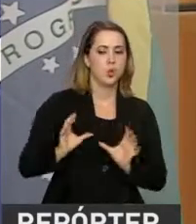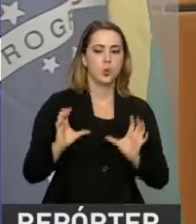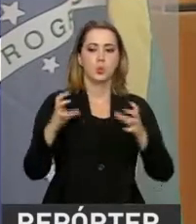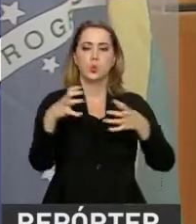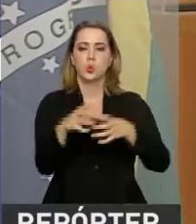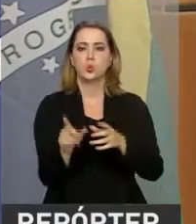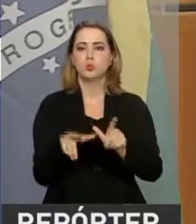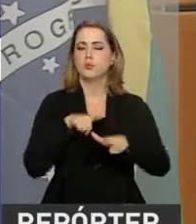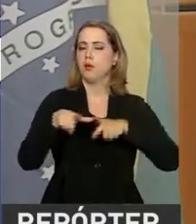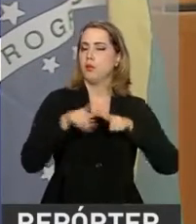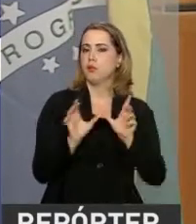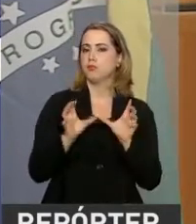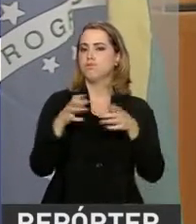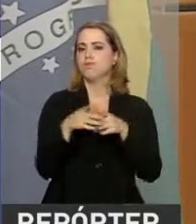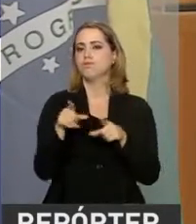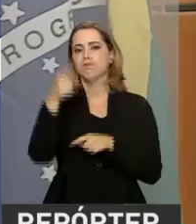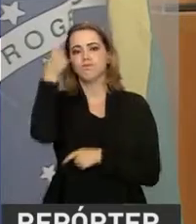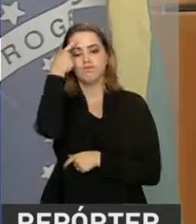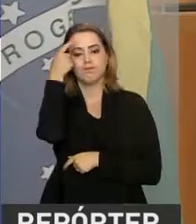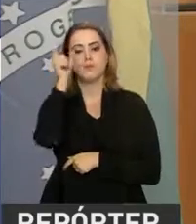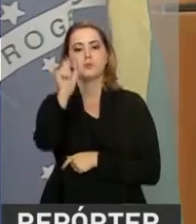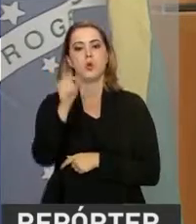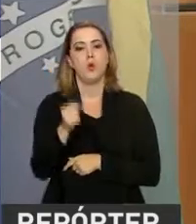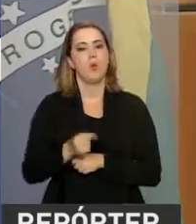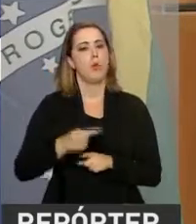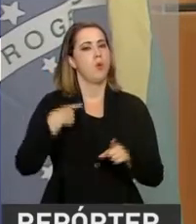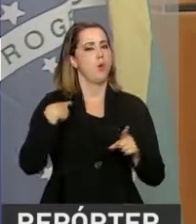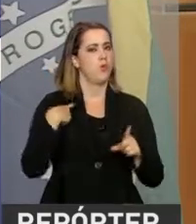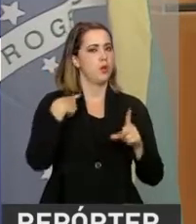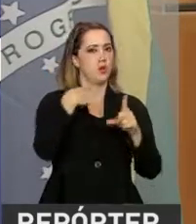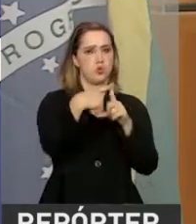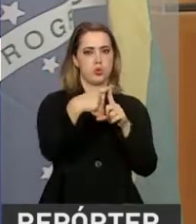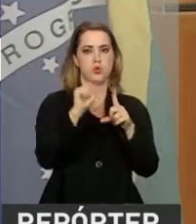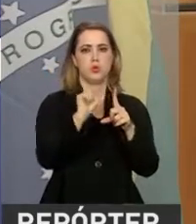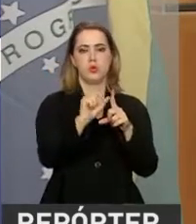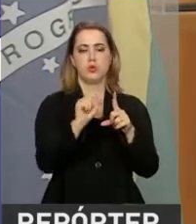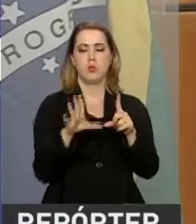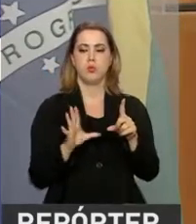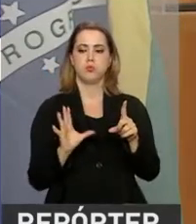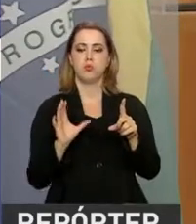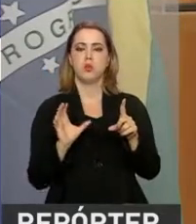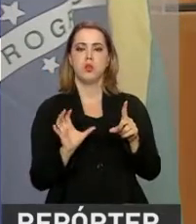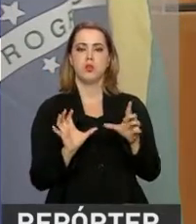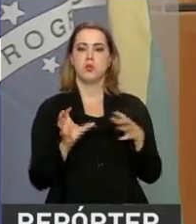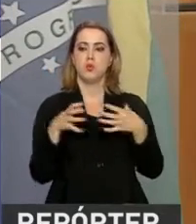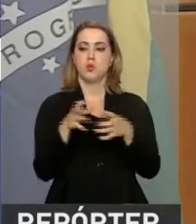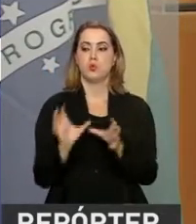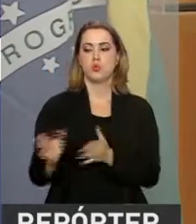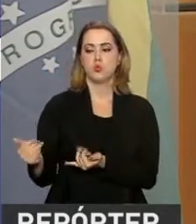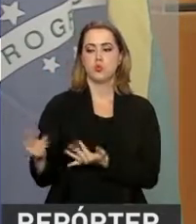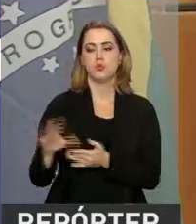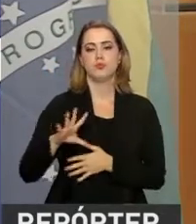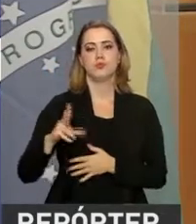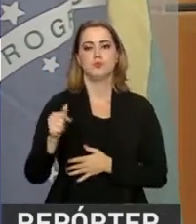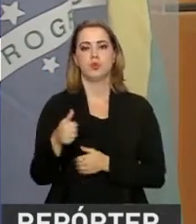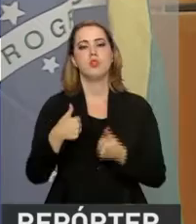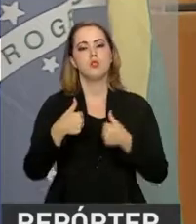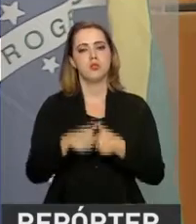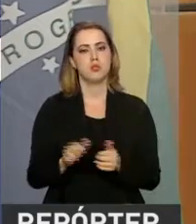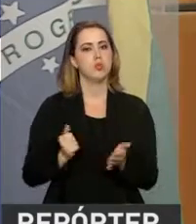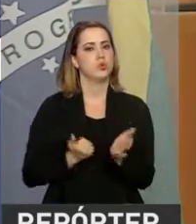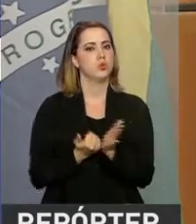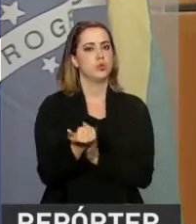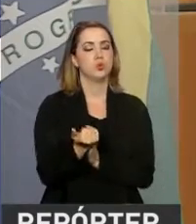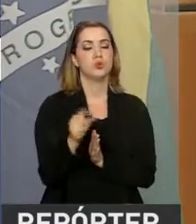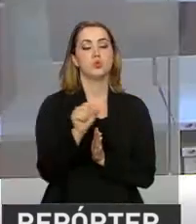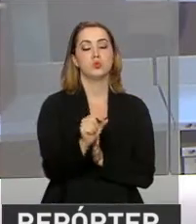equipe, e uma lógica muito positiva até para o agregado da educação do jovem como um todo, estará presente na Base